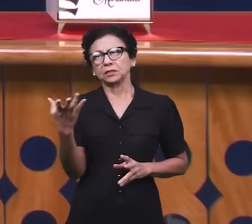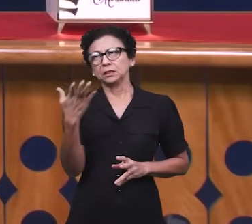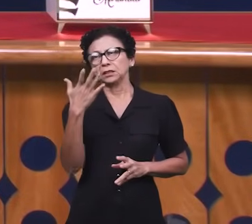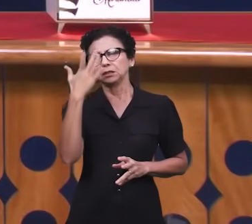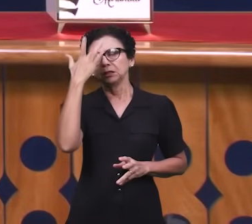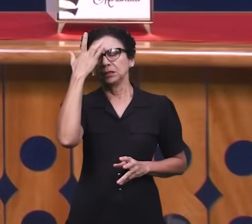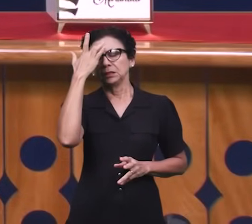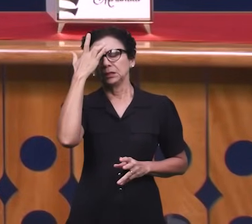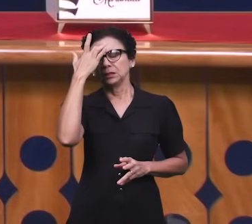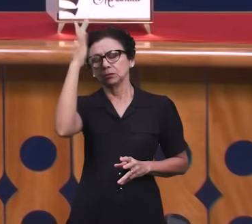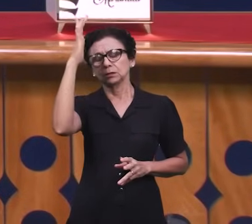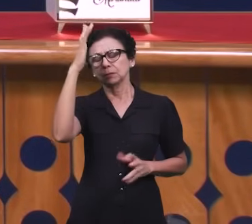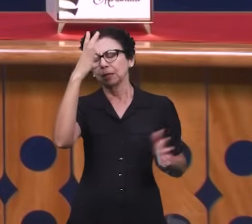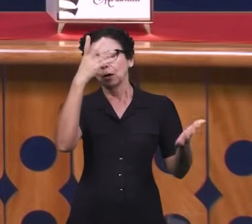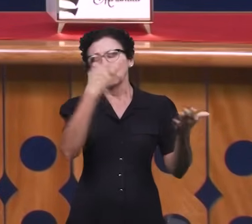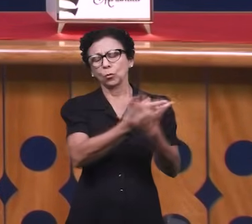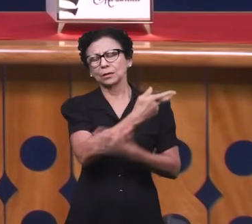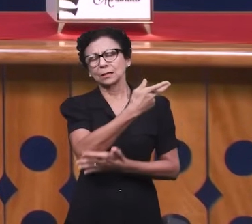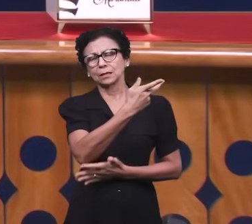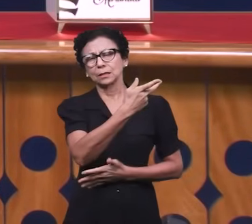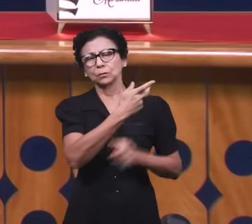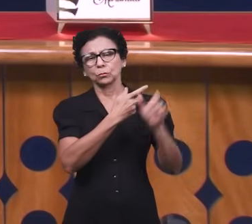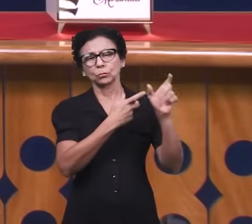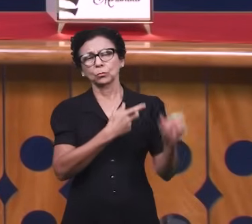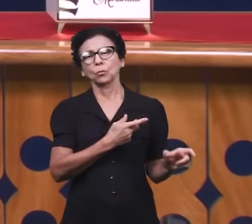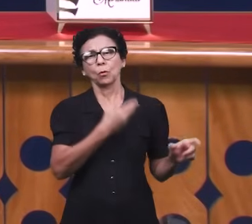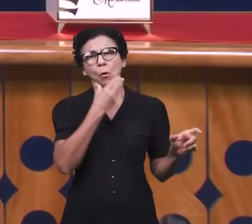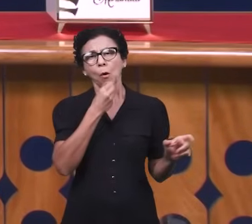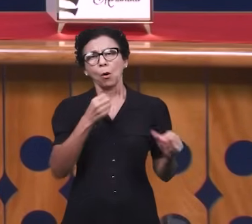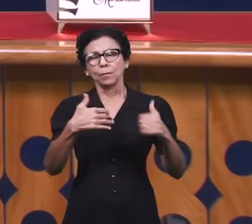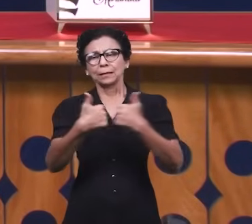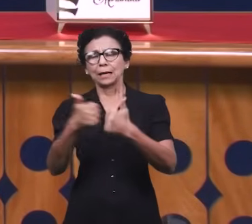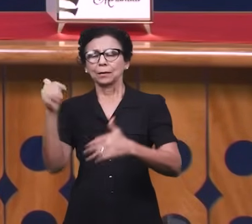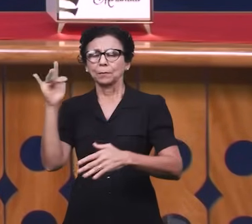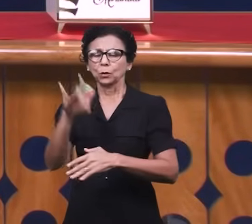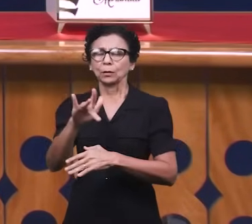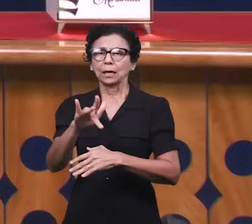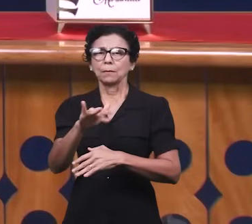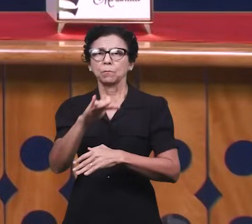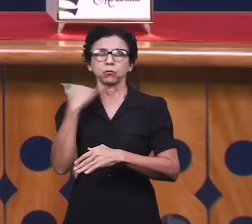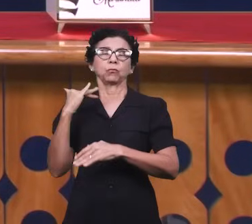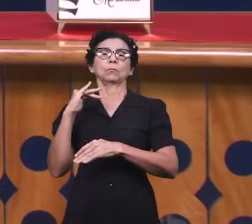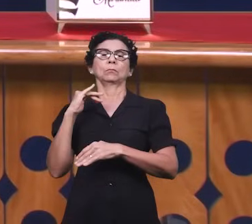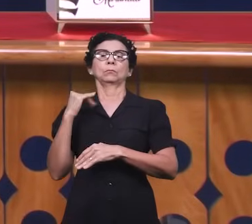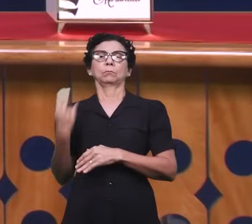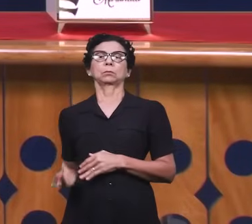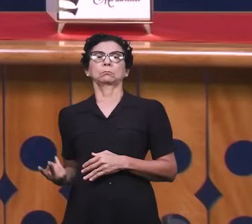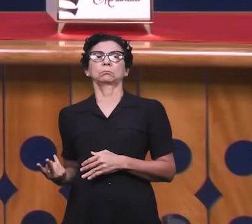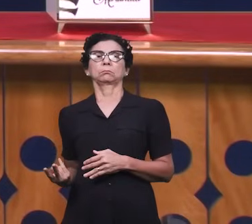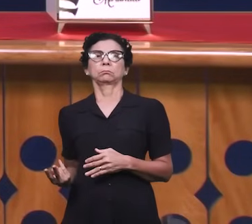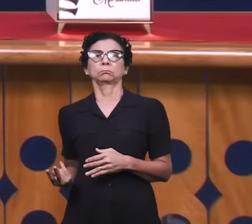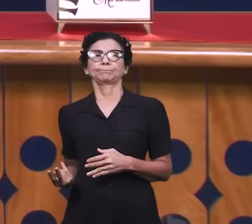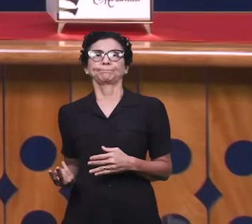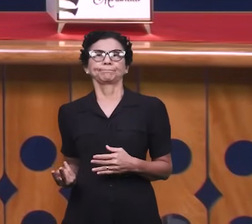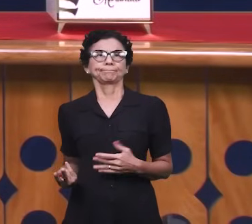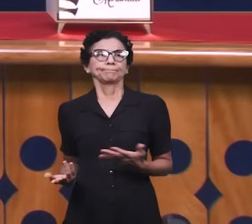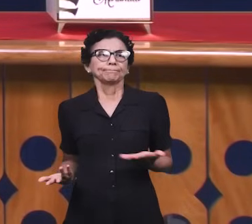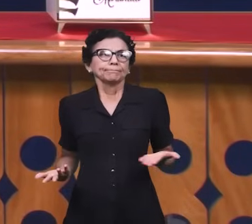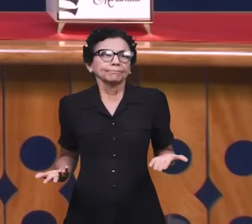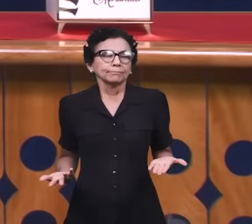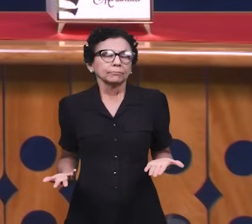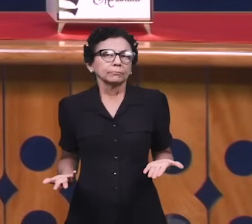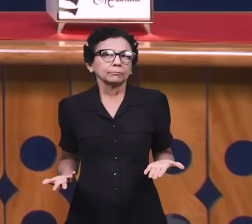o Senhor e aconteceu aquele desastre. Mas então Davi, nesse meio de caminho, estava